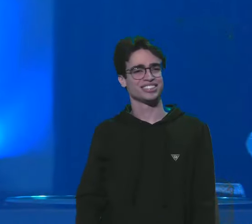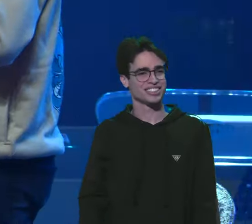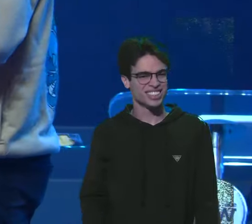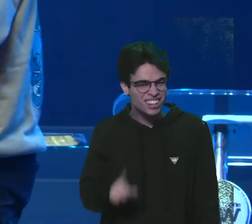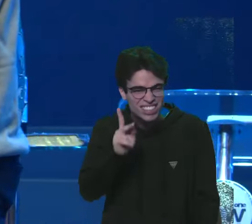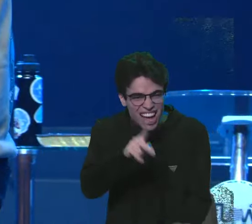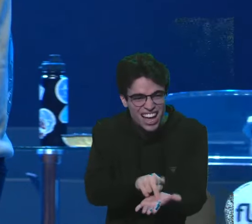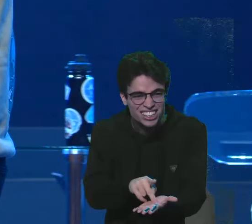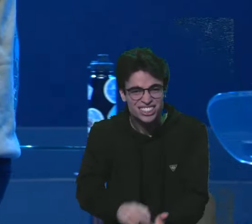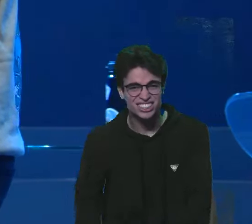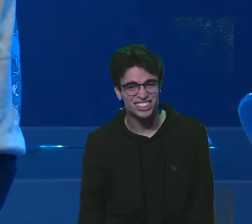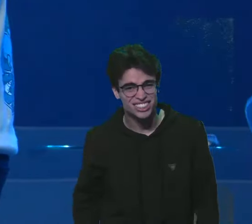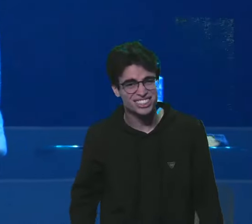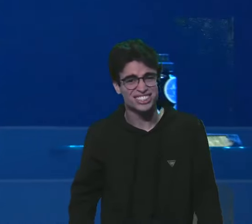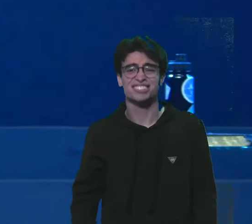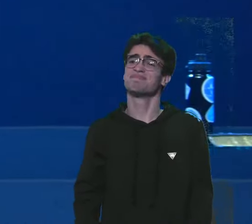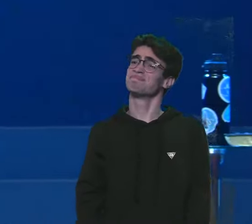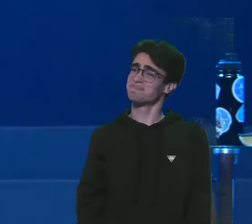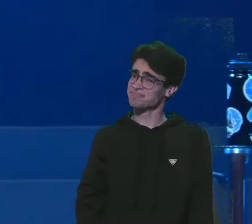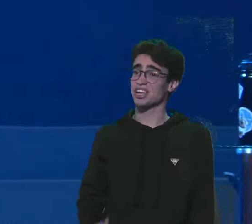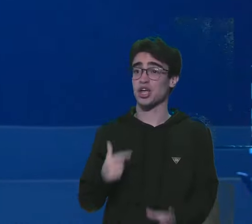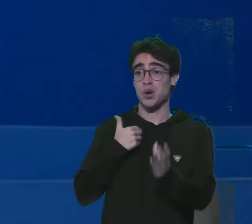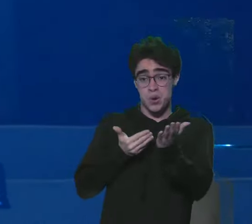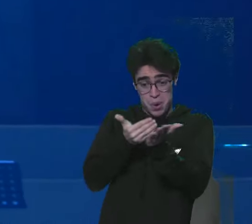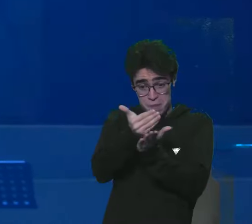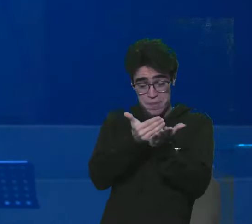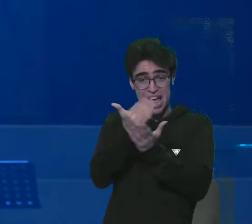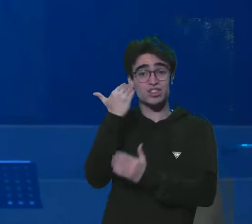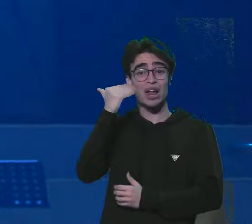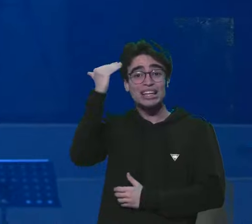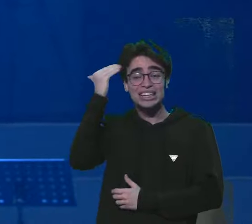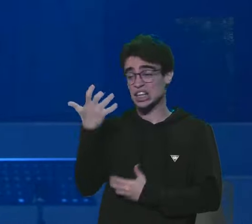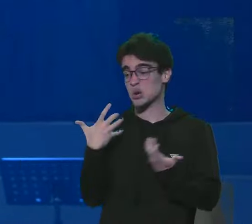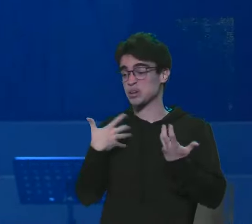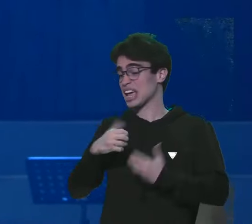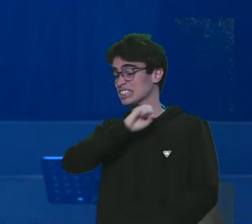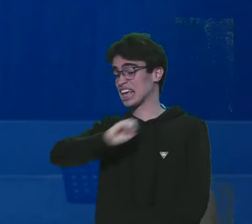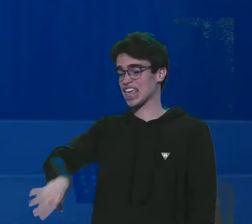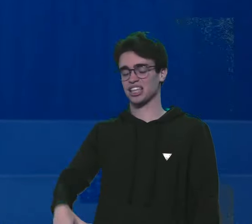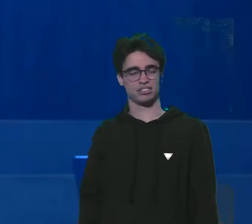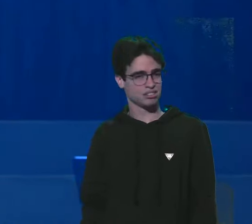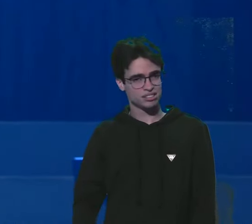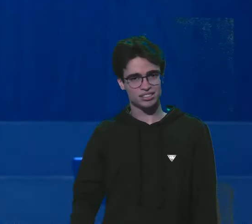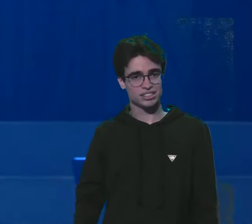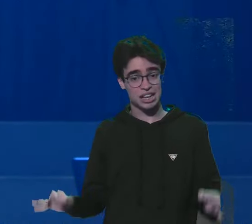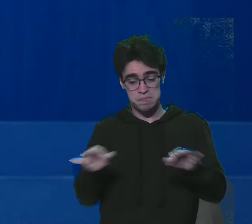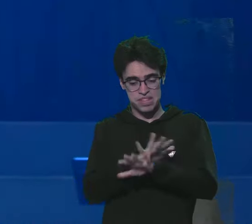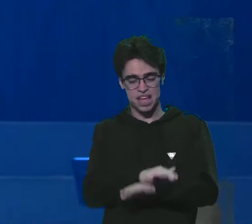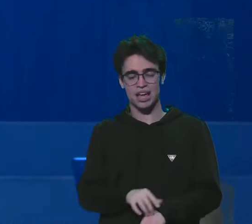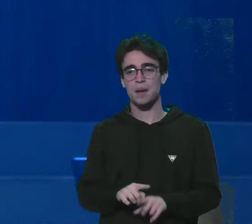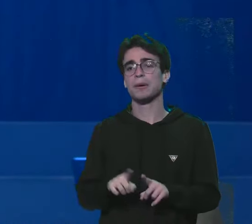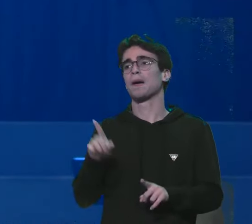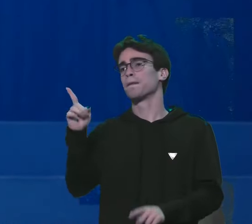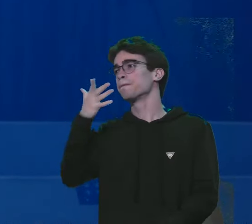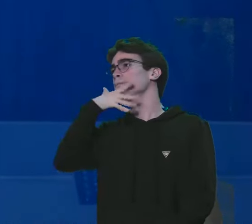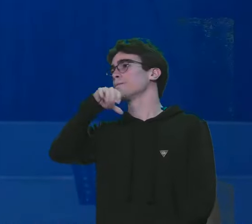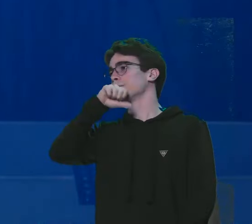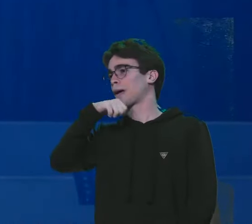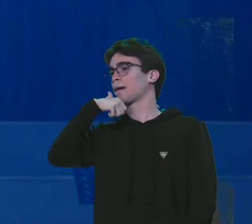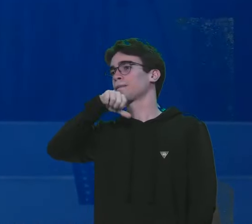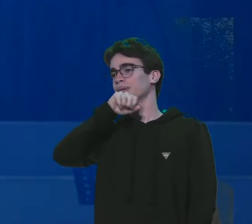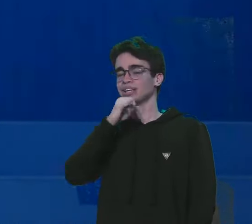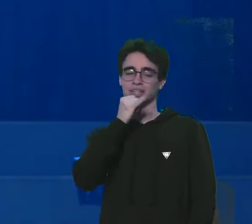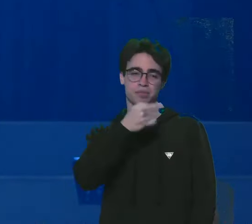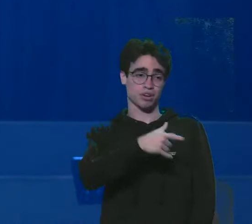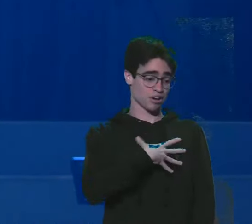Não é? Você entra na adolescência querendo sair. E o pai e a mãe, quando o filho